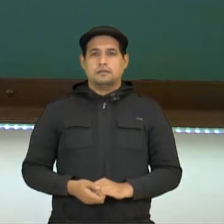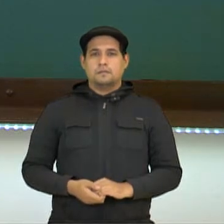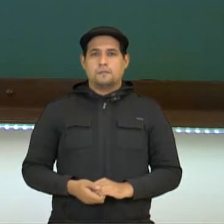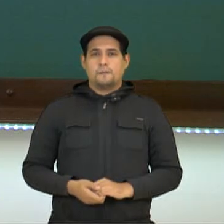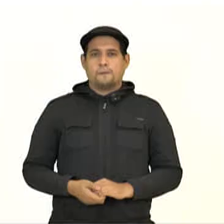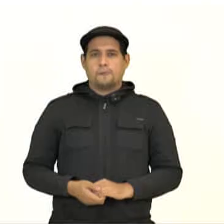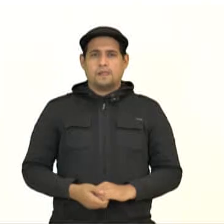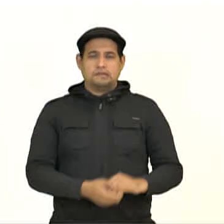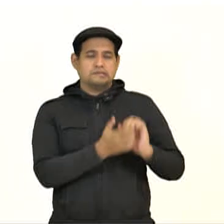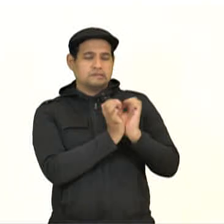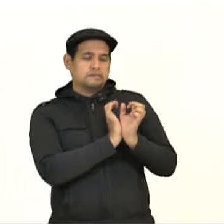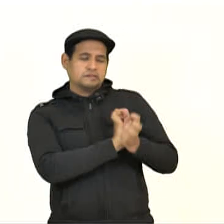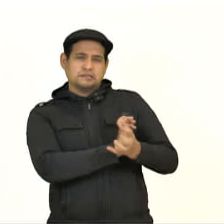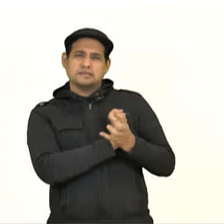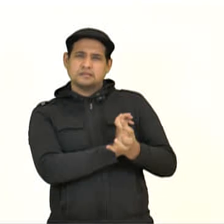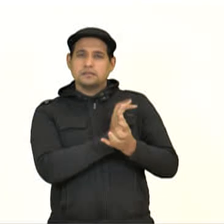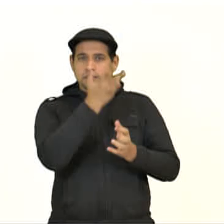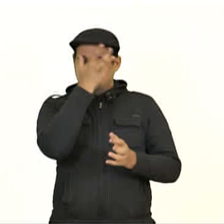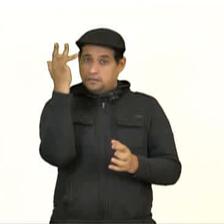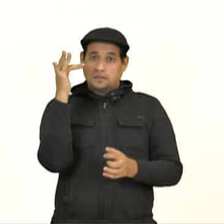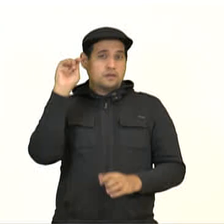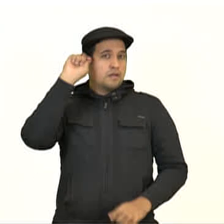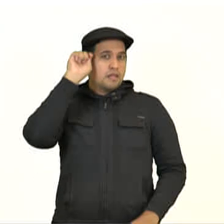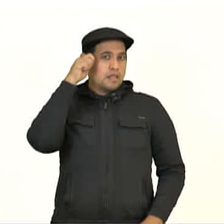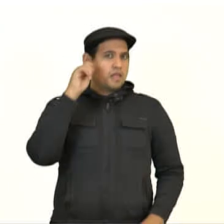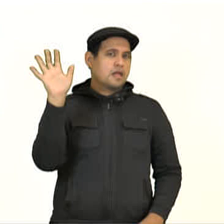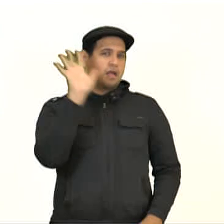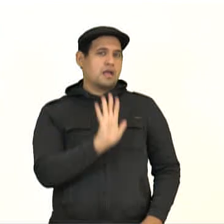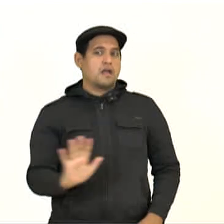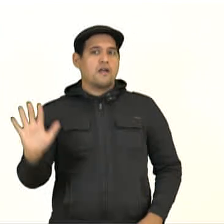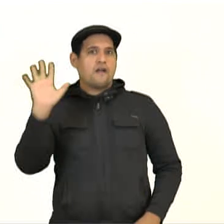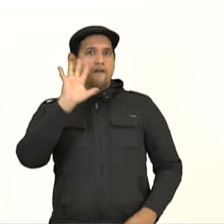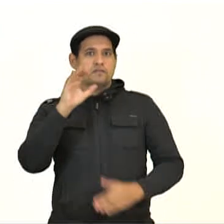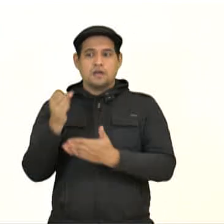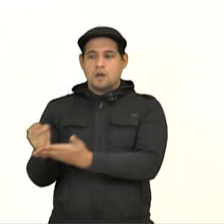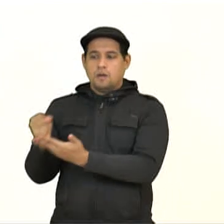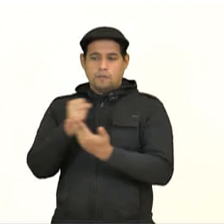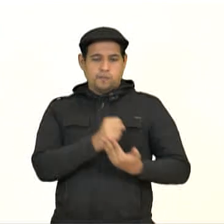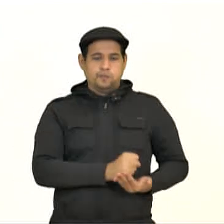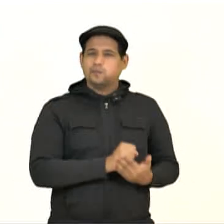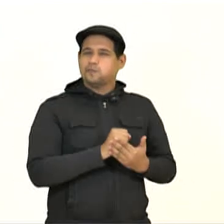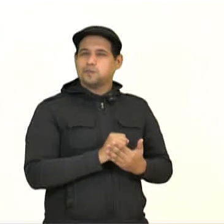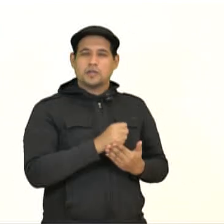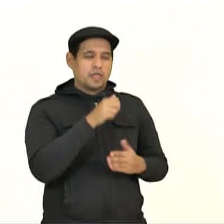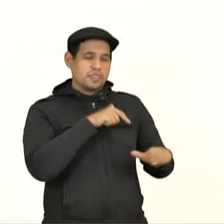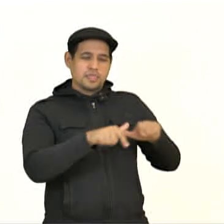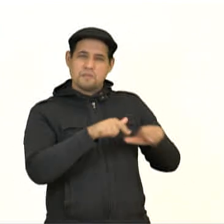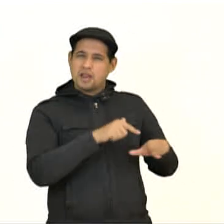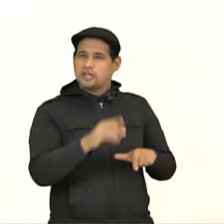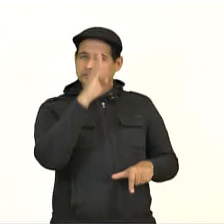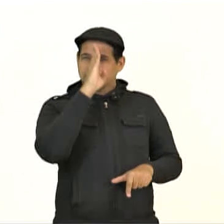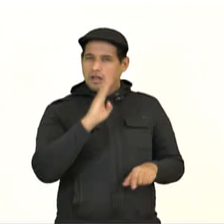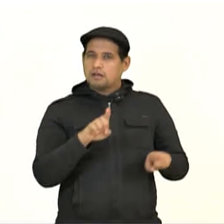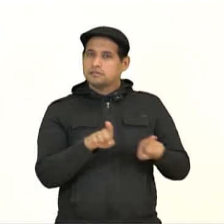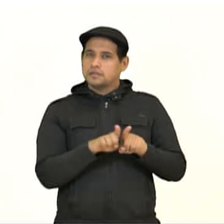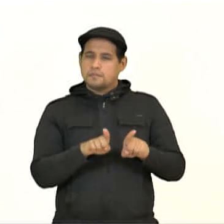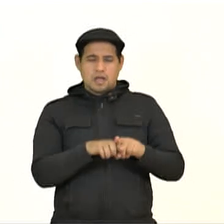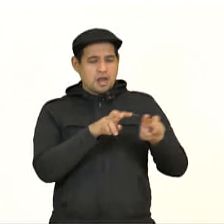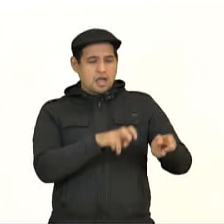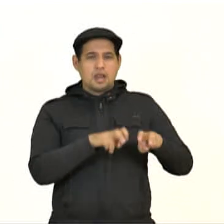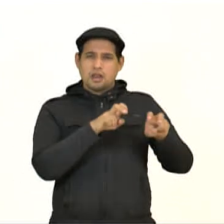A escravização de pessoas africanas tornou-se um empreendimento lucrativo, como mão de obra às lavouras que